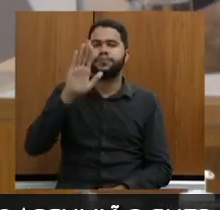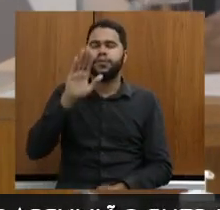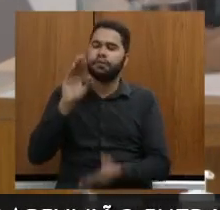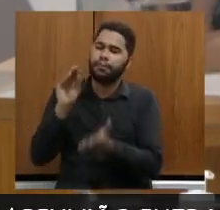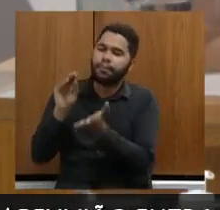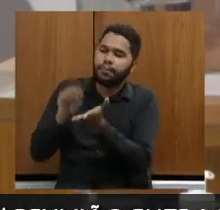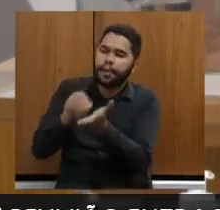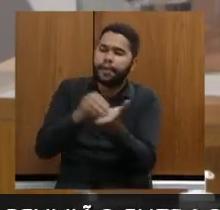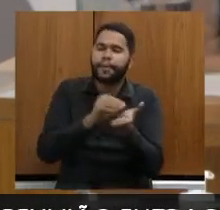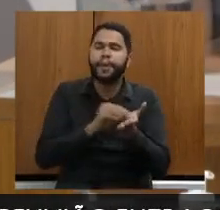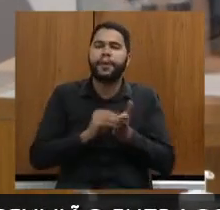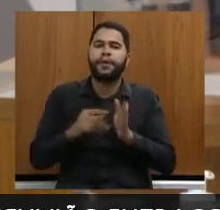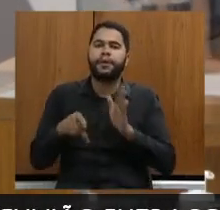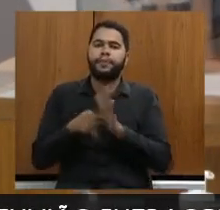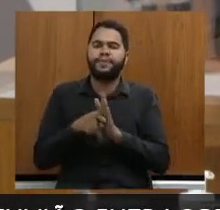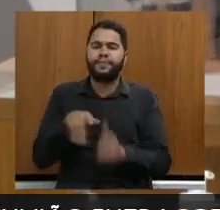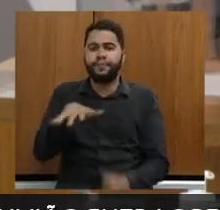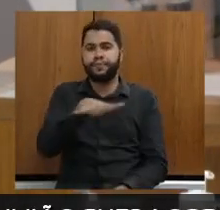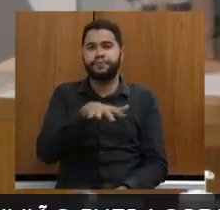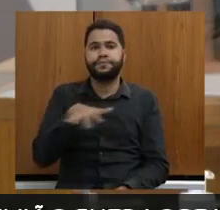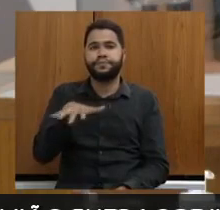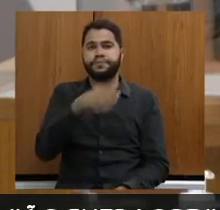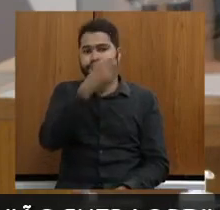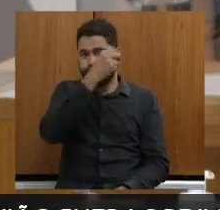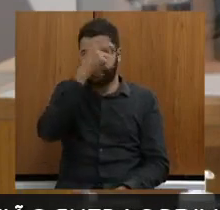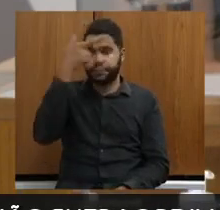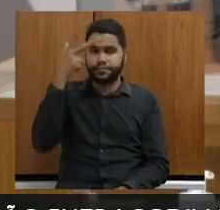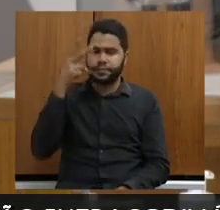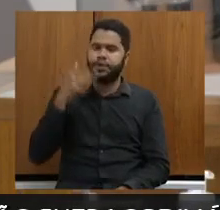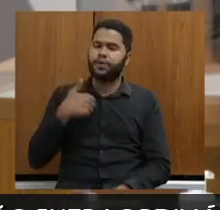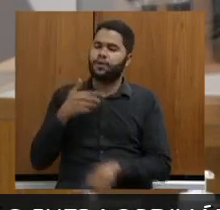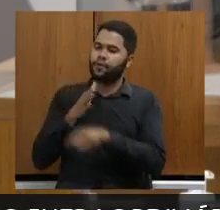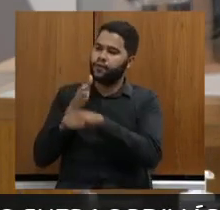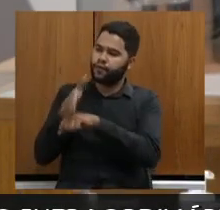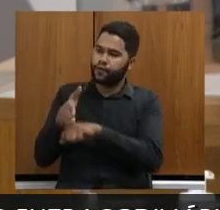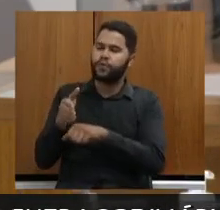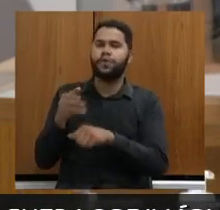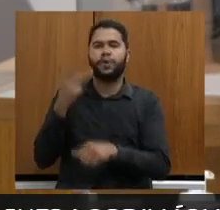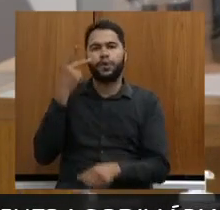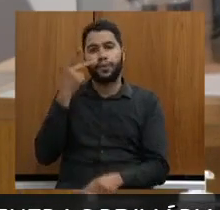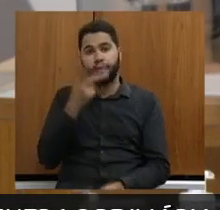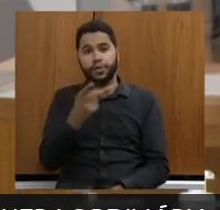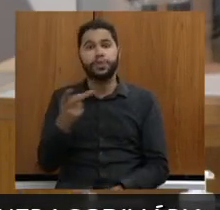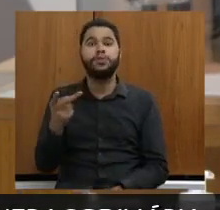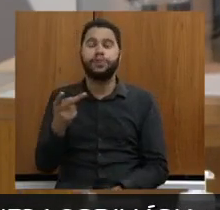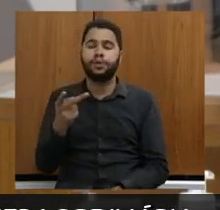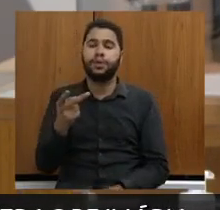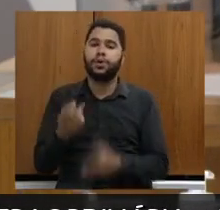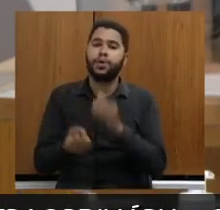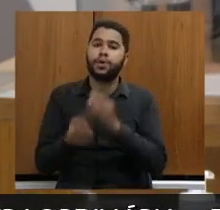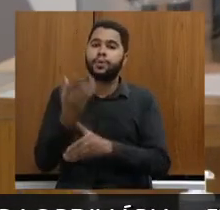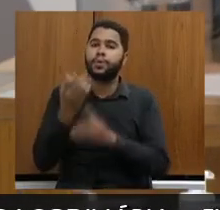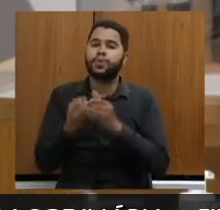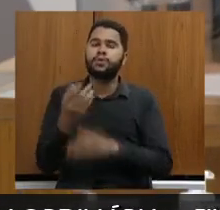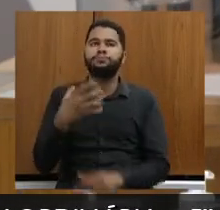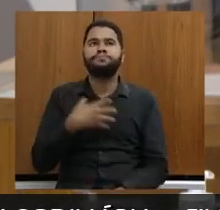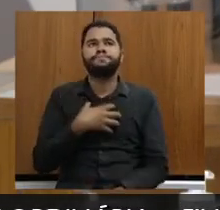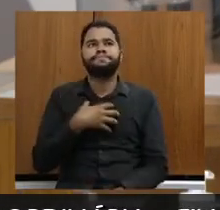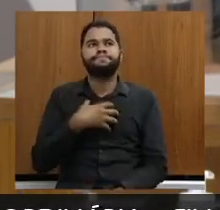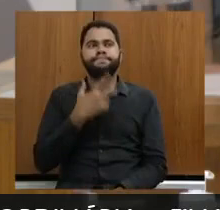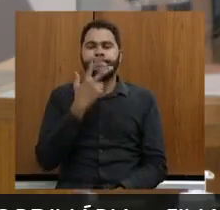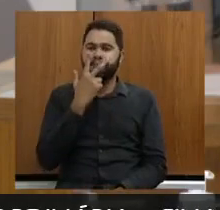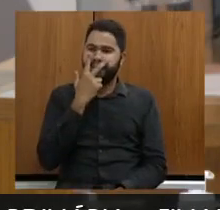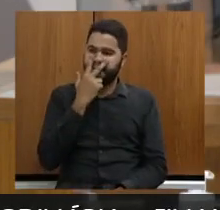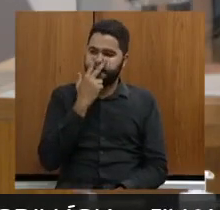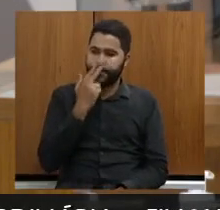abastecido com os frutos dessa região e o prefeito tive lá Visitei a zona rural eles os produtores sentem muito